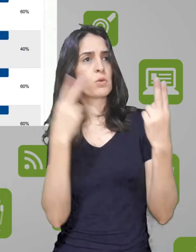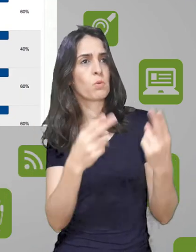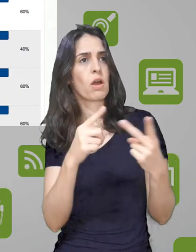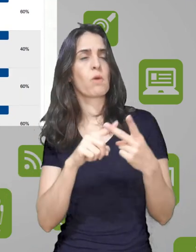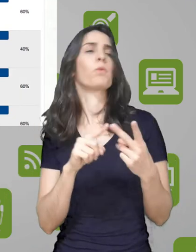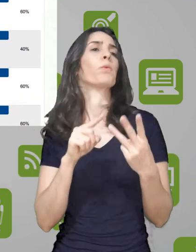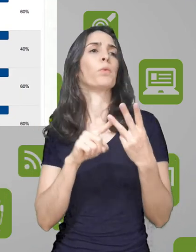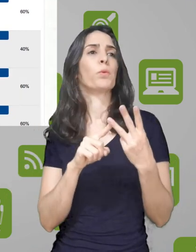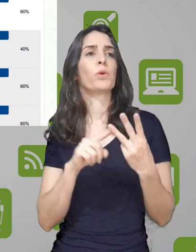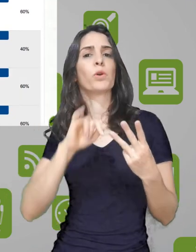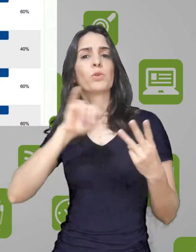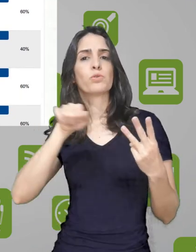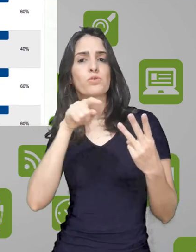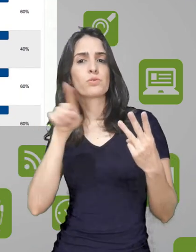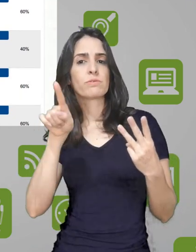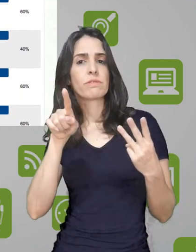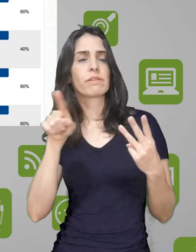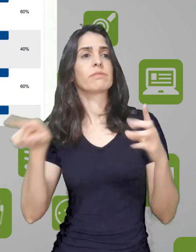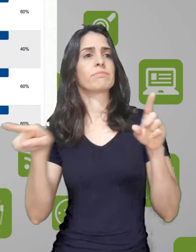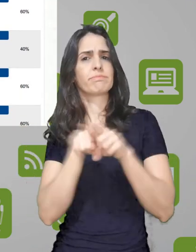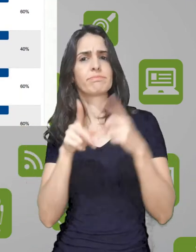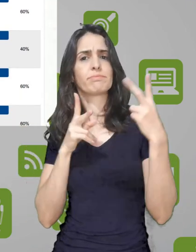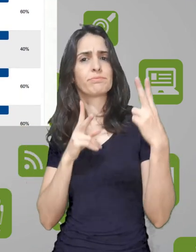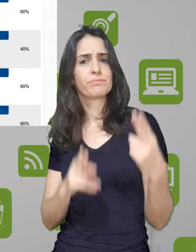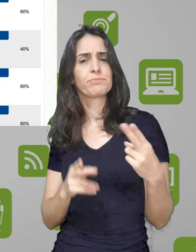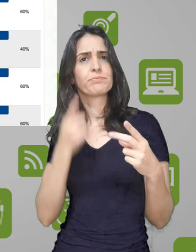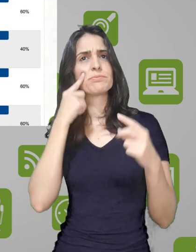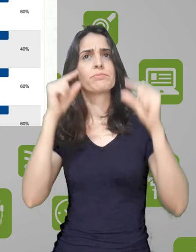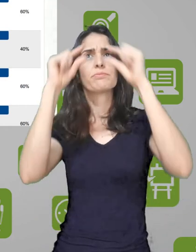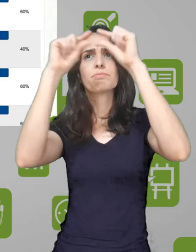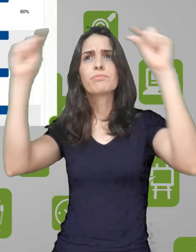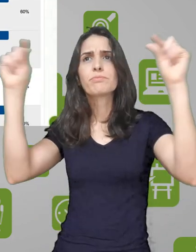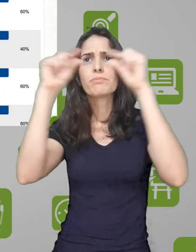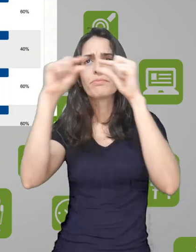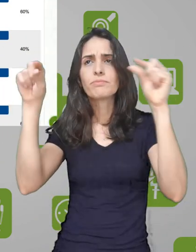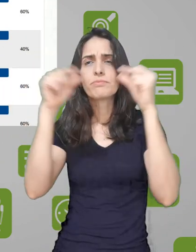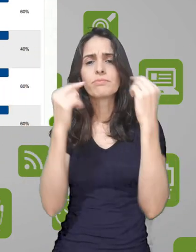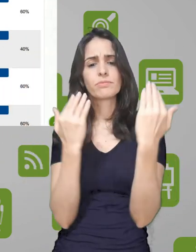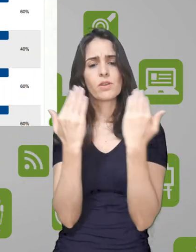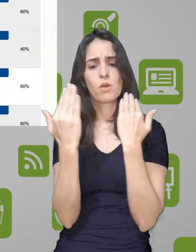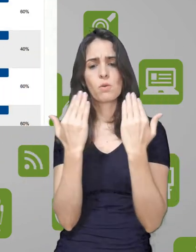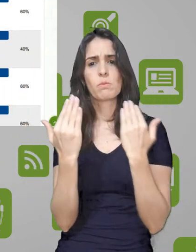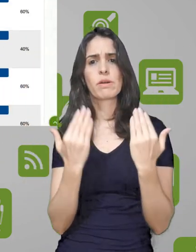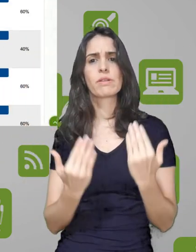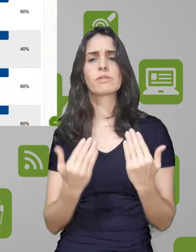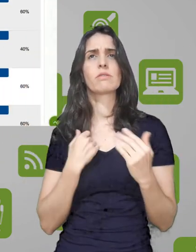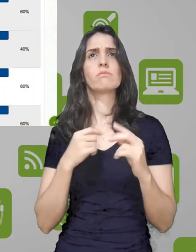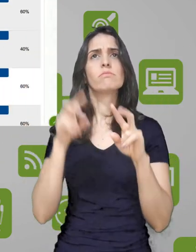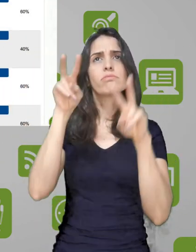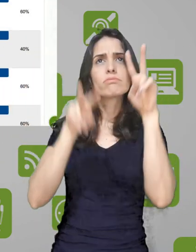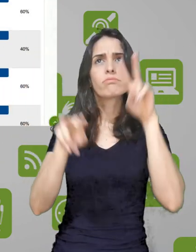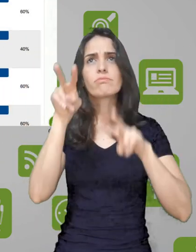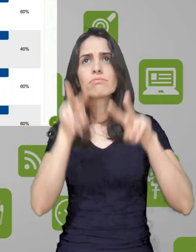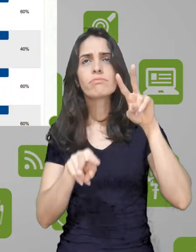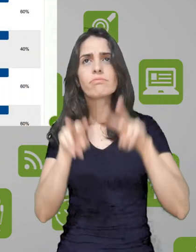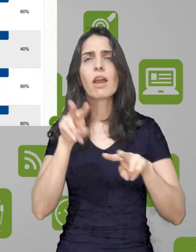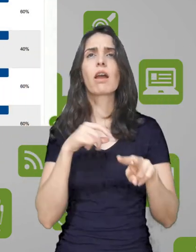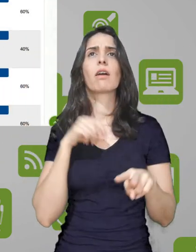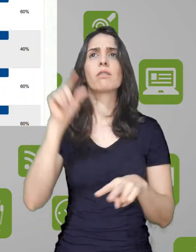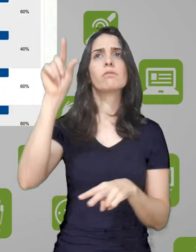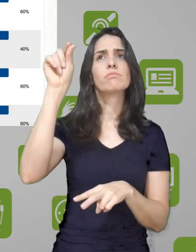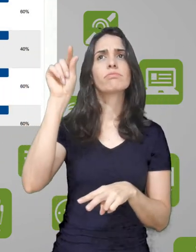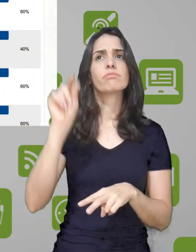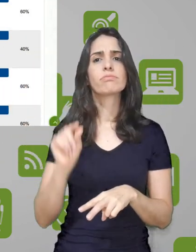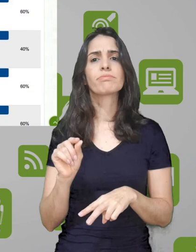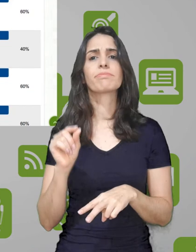Isaac está na mesma situação veja o que o José Rubi aqui também né eles pararam de fazer as atividades então eu